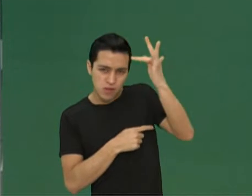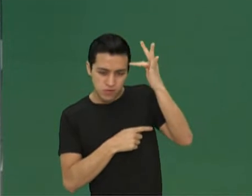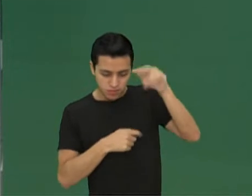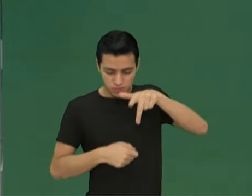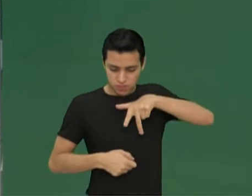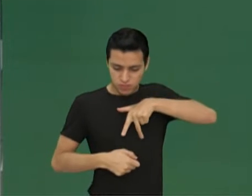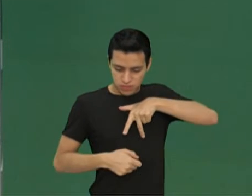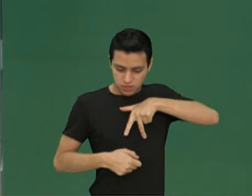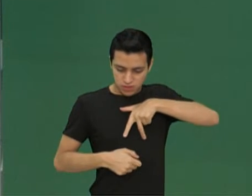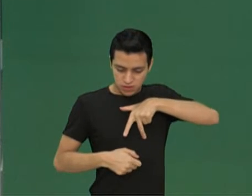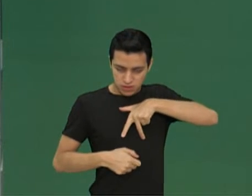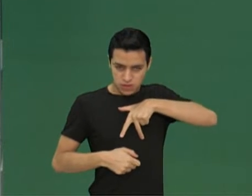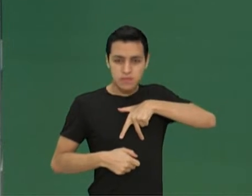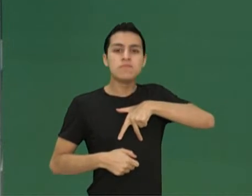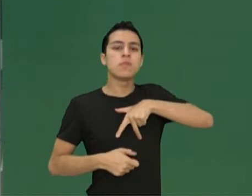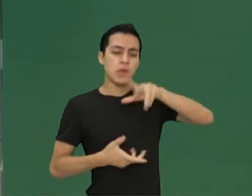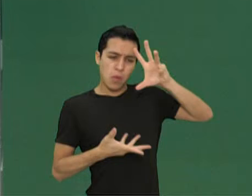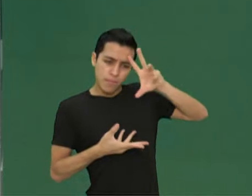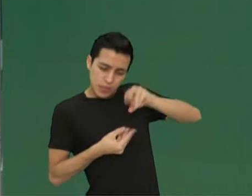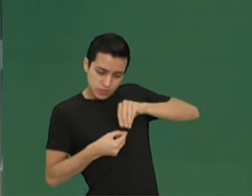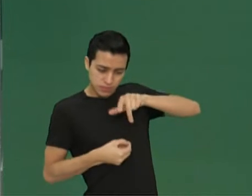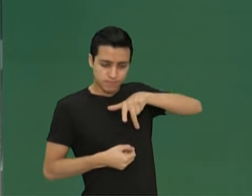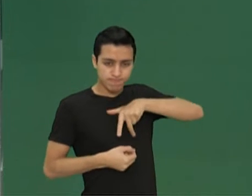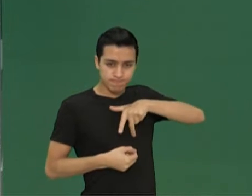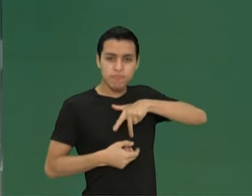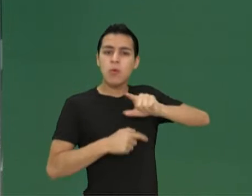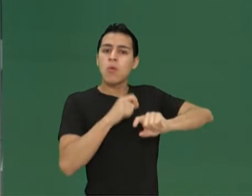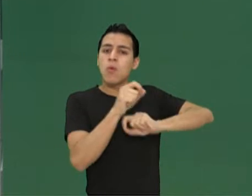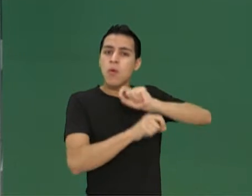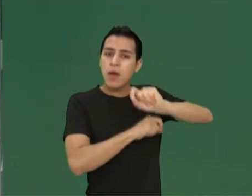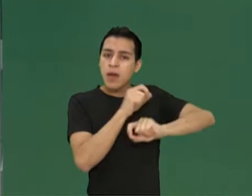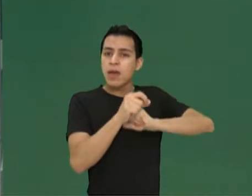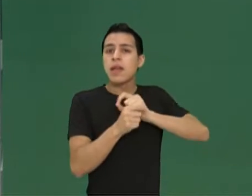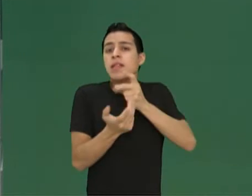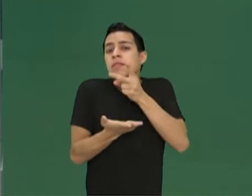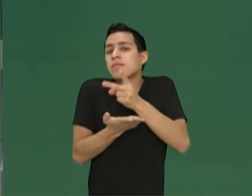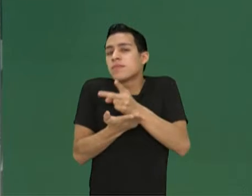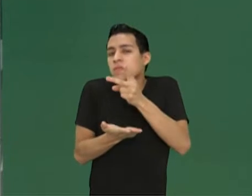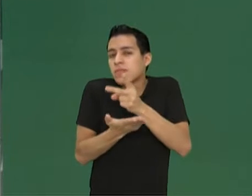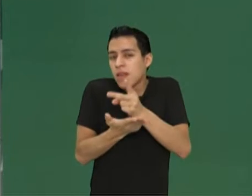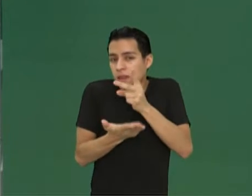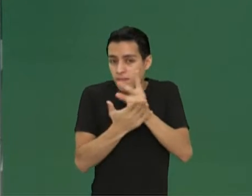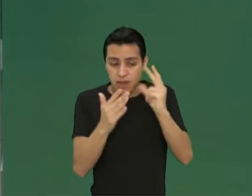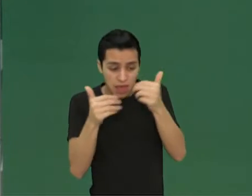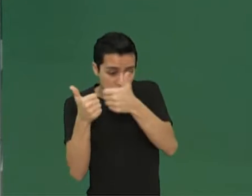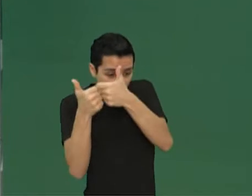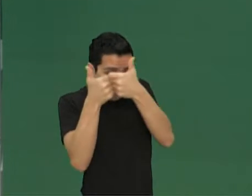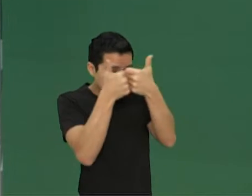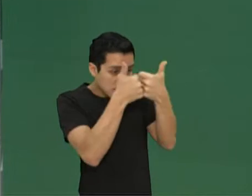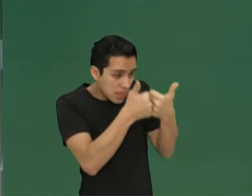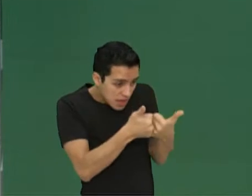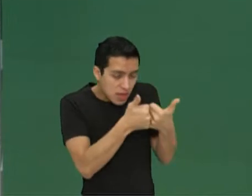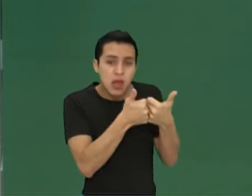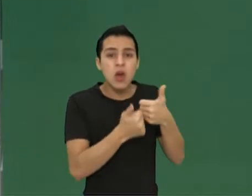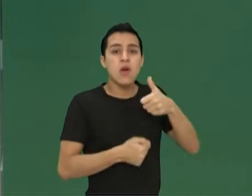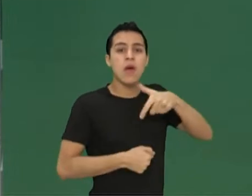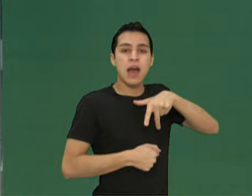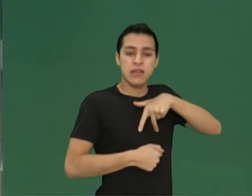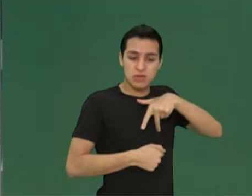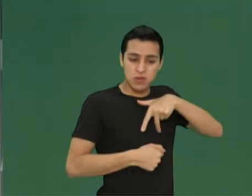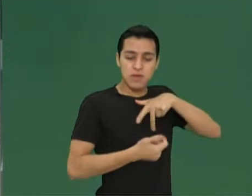do antropos, o ser humano, deve estar inevitavelmente de acordo com a